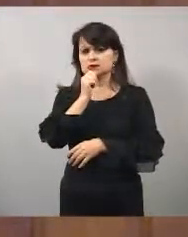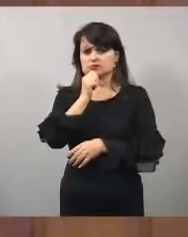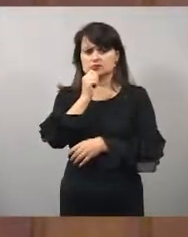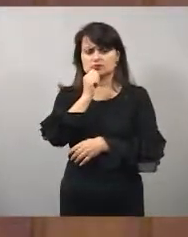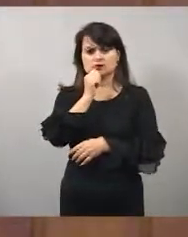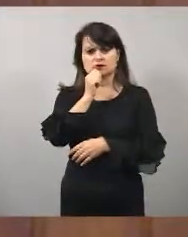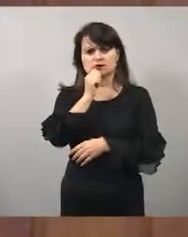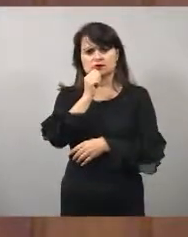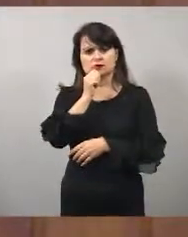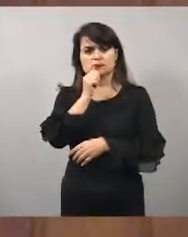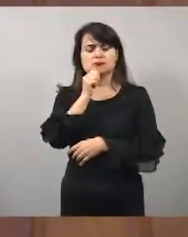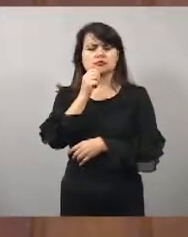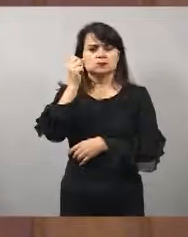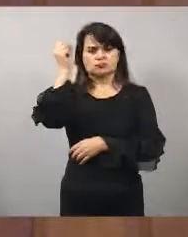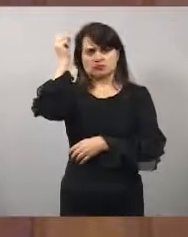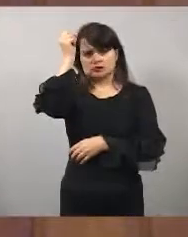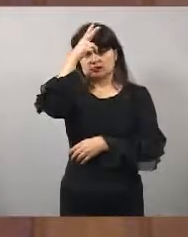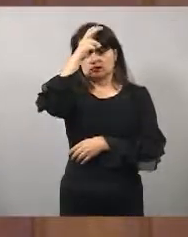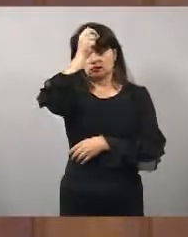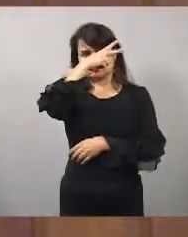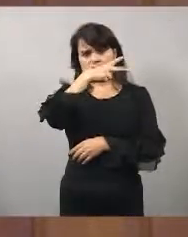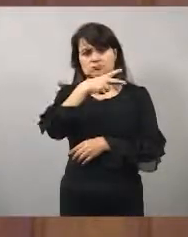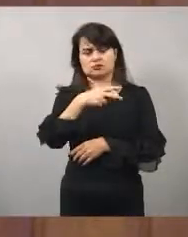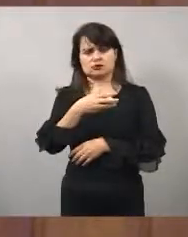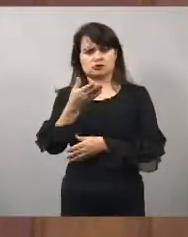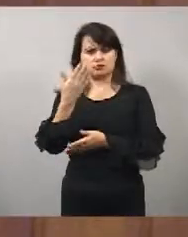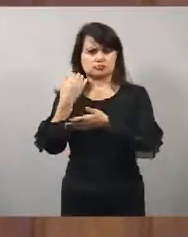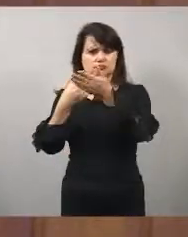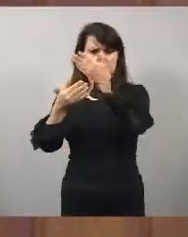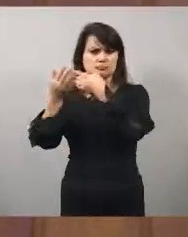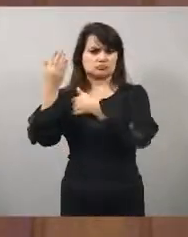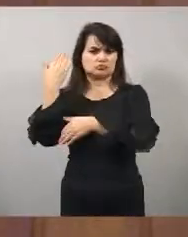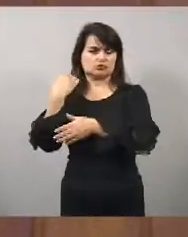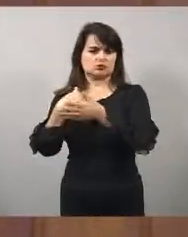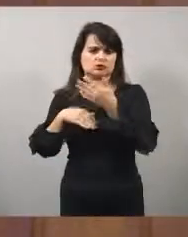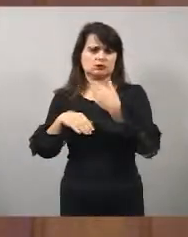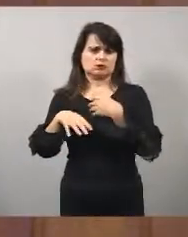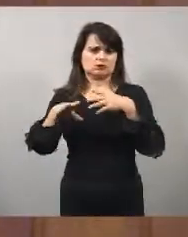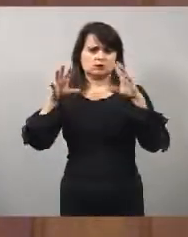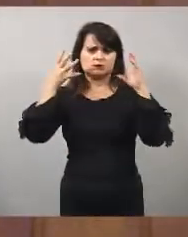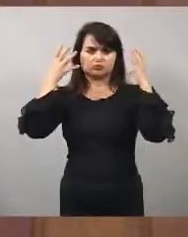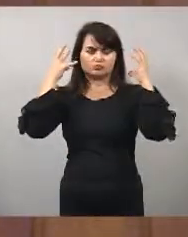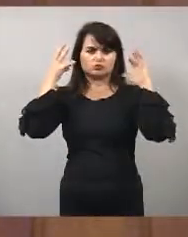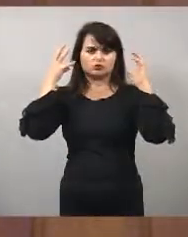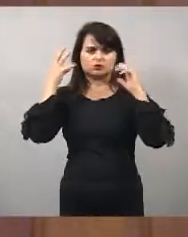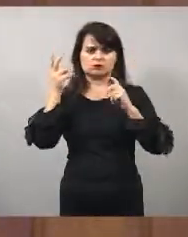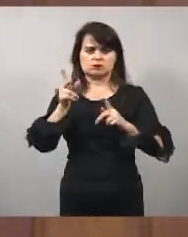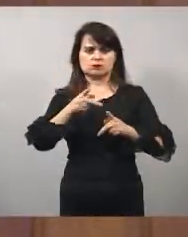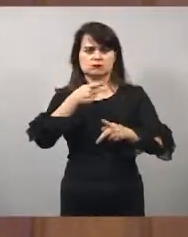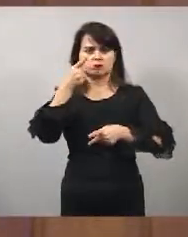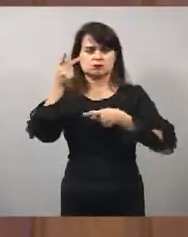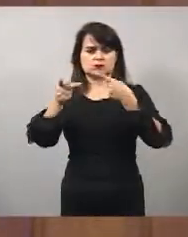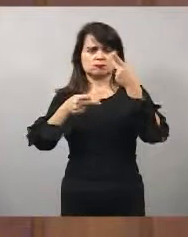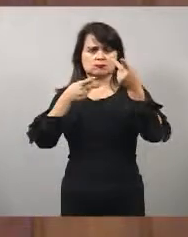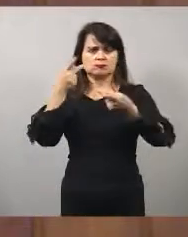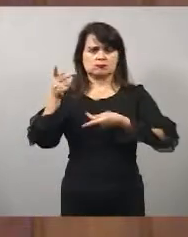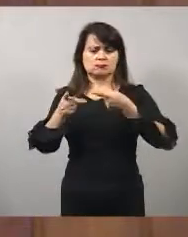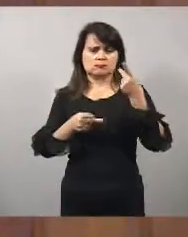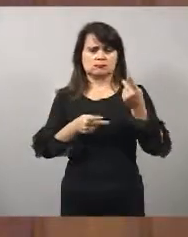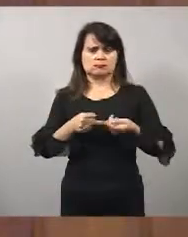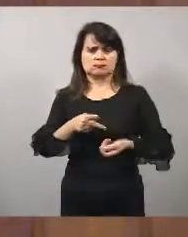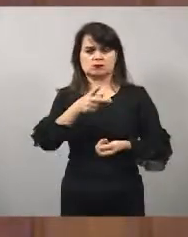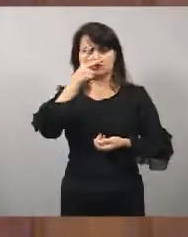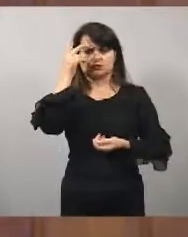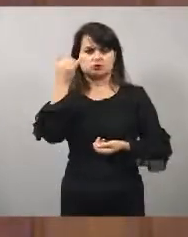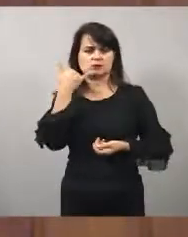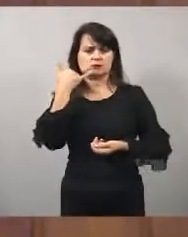estando numa emissora, um munícipe acabou ligando na rádio, cobrando essa